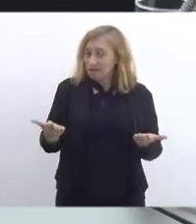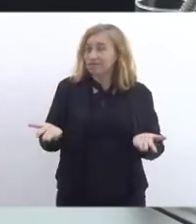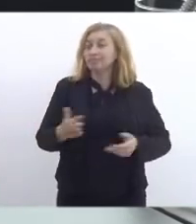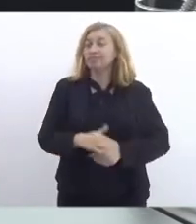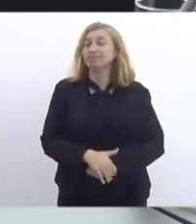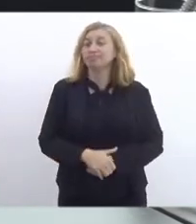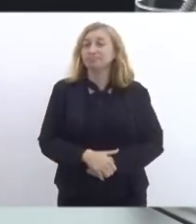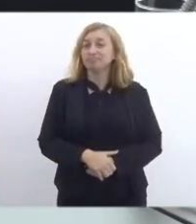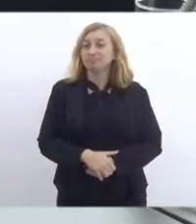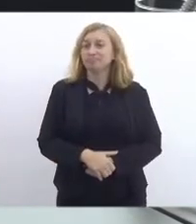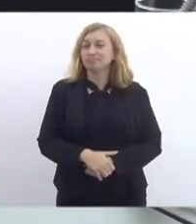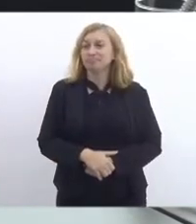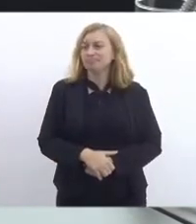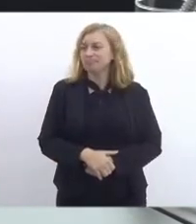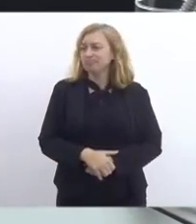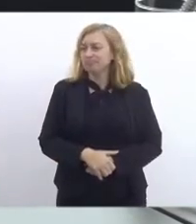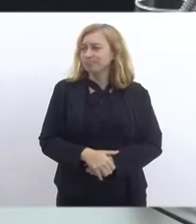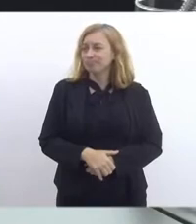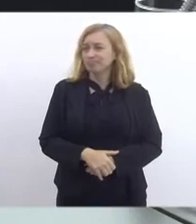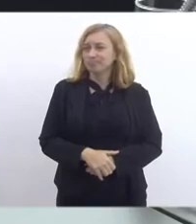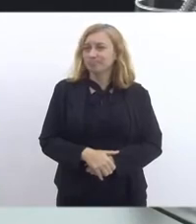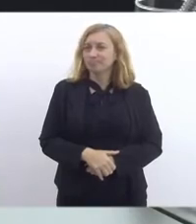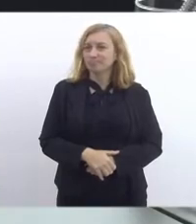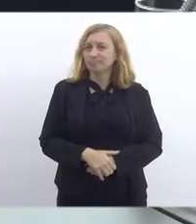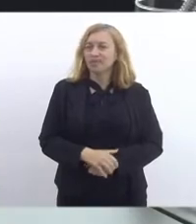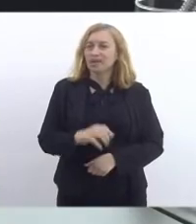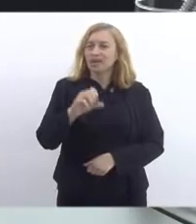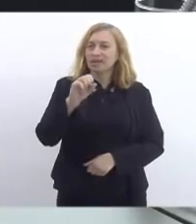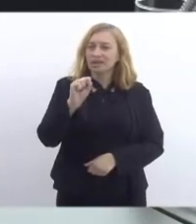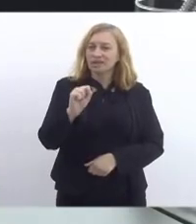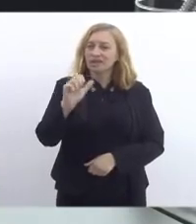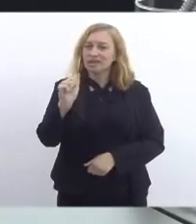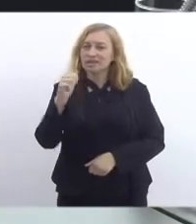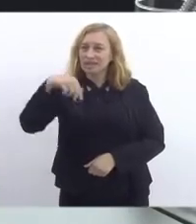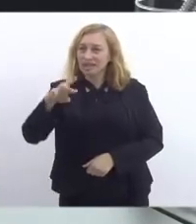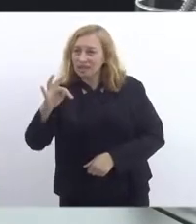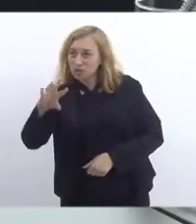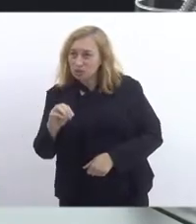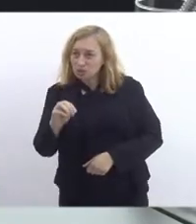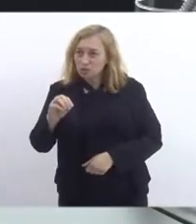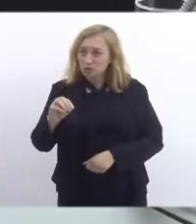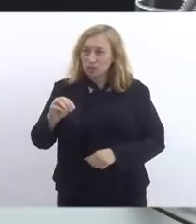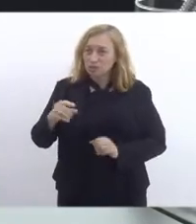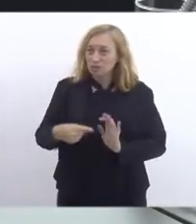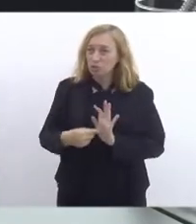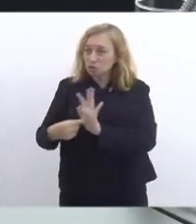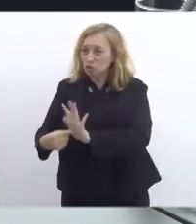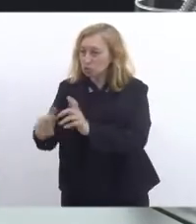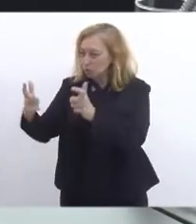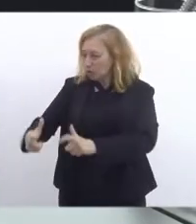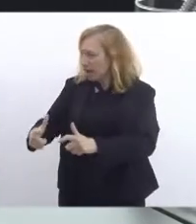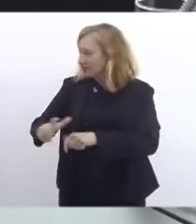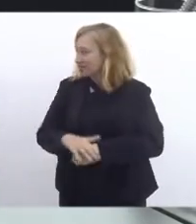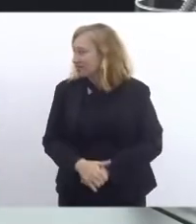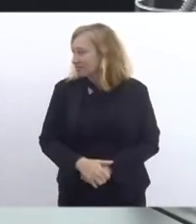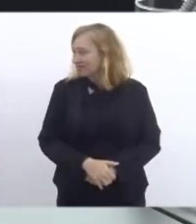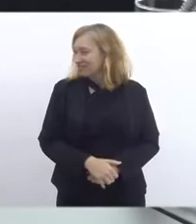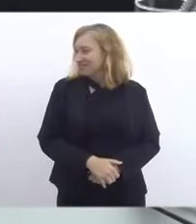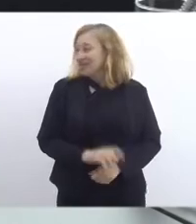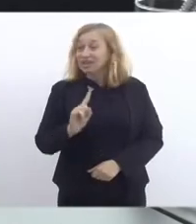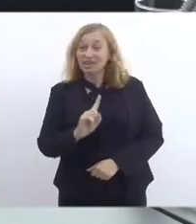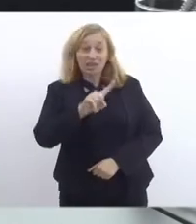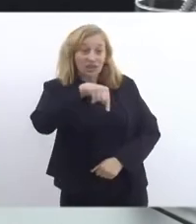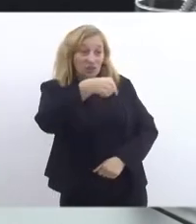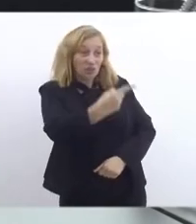é o pressuposto que o santo apareceu naquela gruta. Só que tem que eu tenha uma